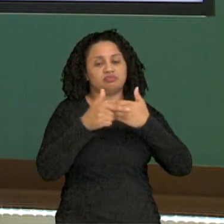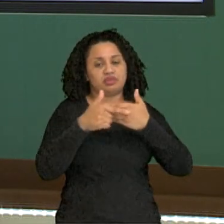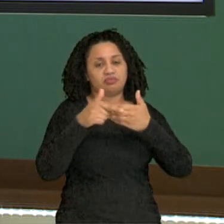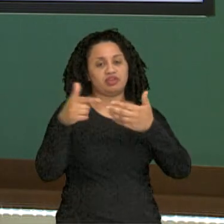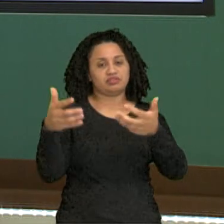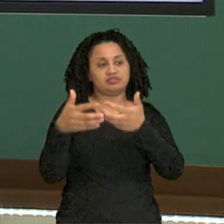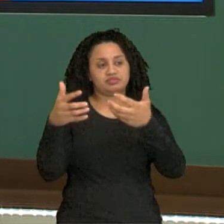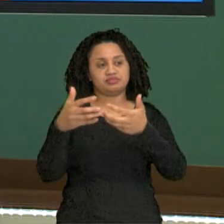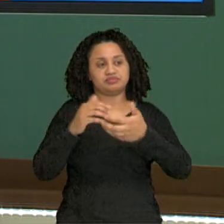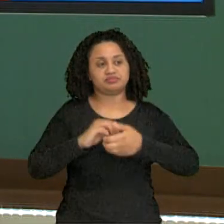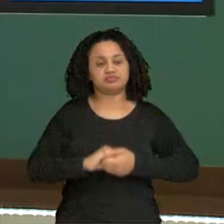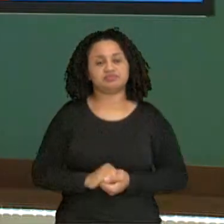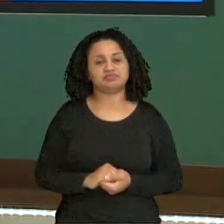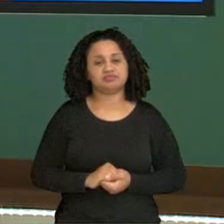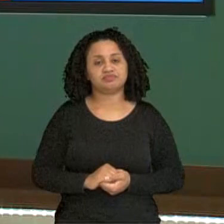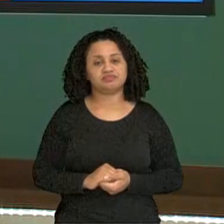vegetais.